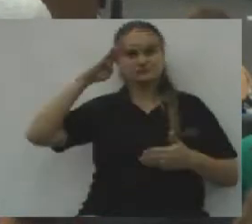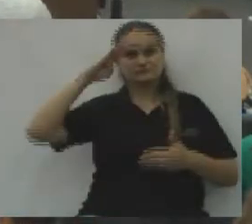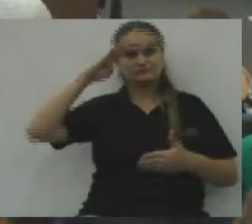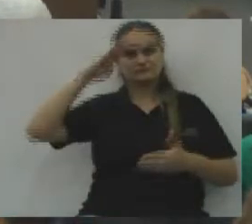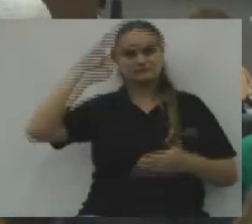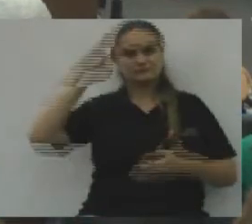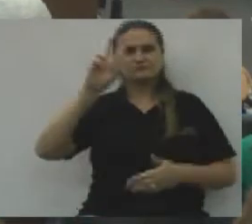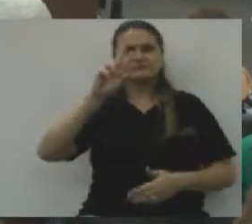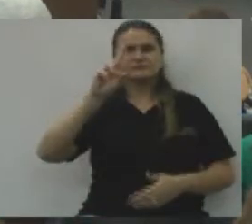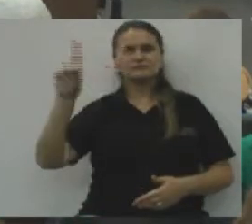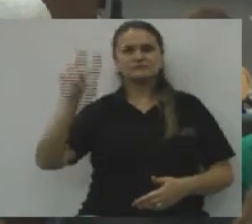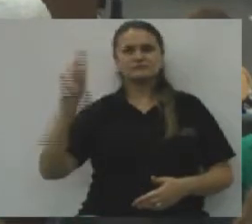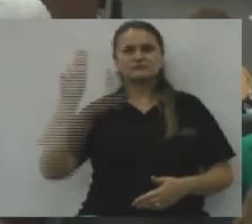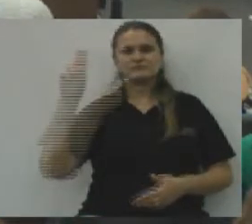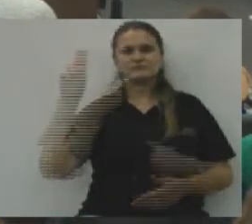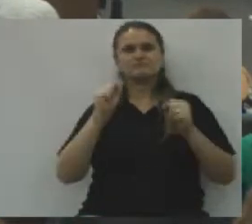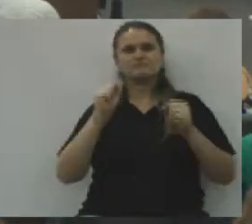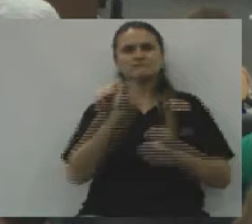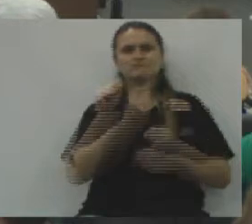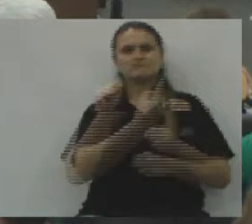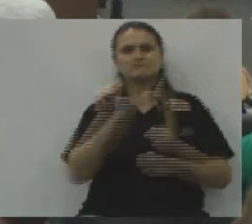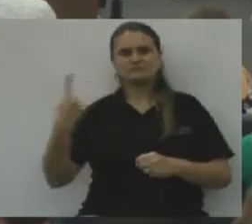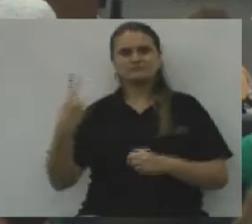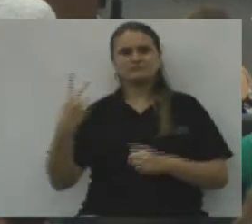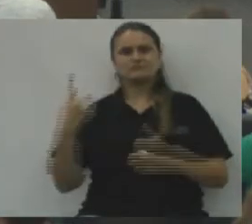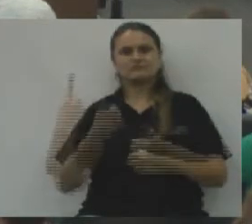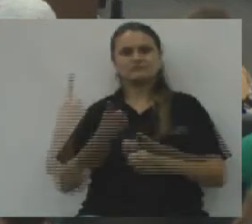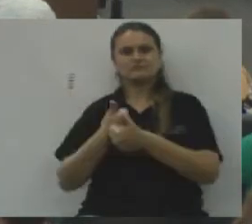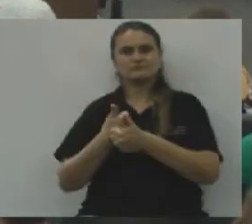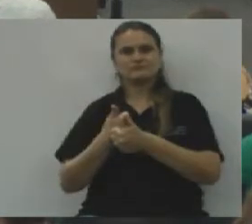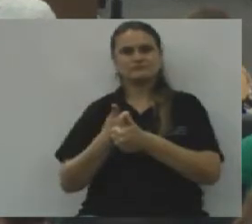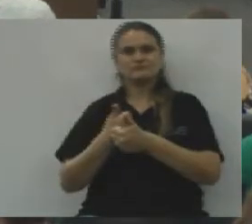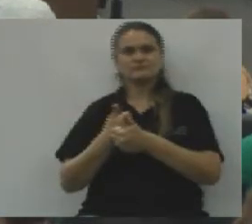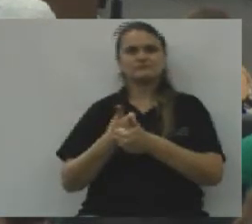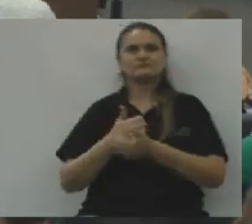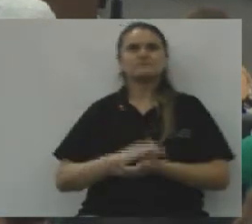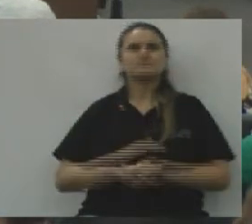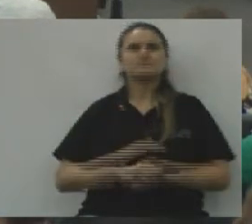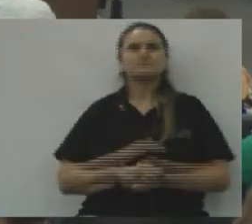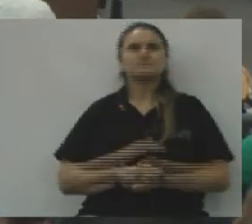mencionados que pudessem chegar aqui próximo, por gentileza.